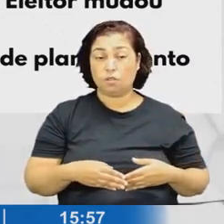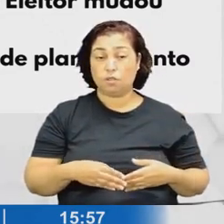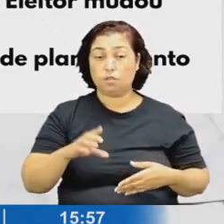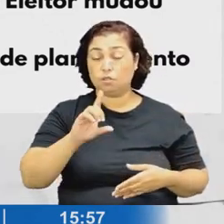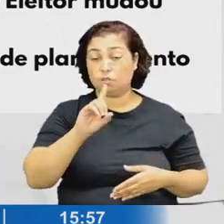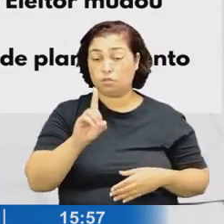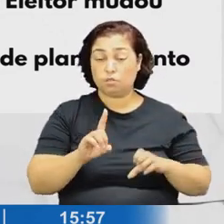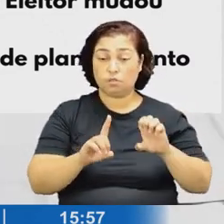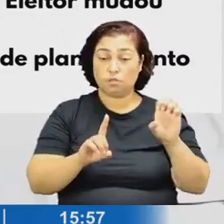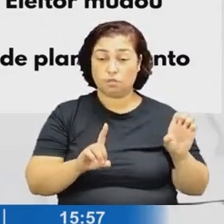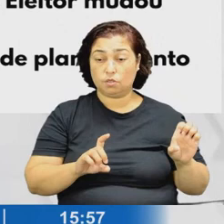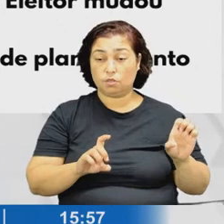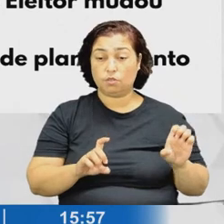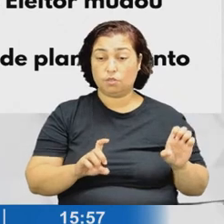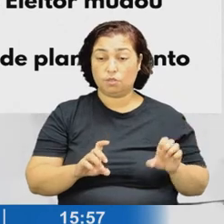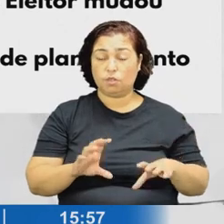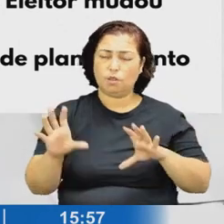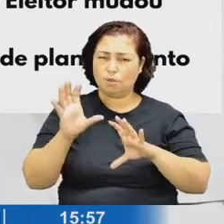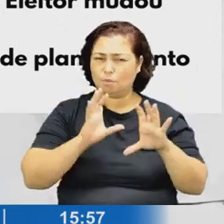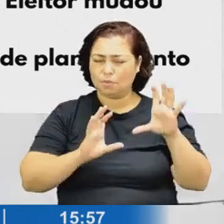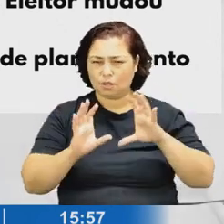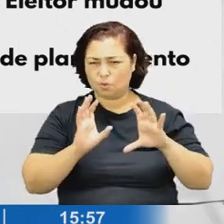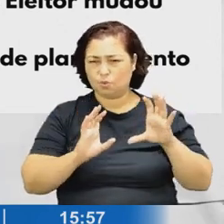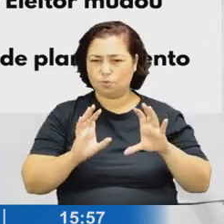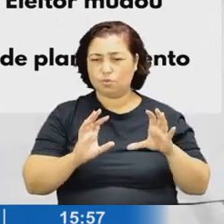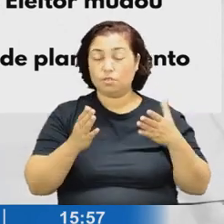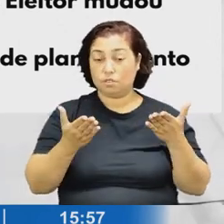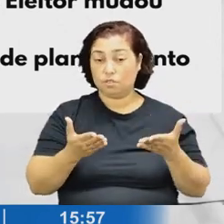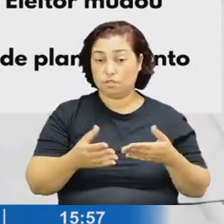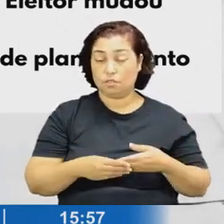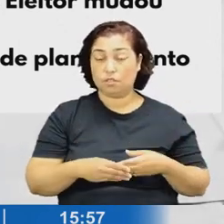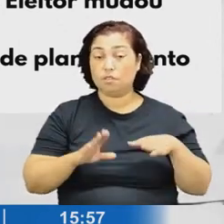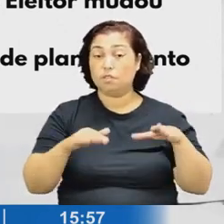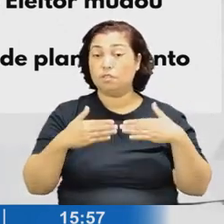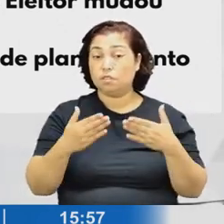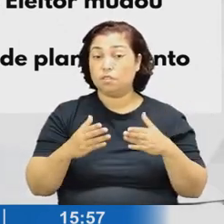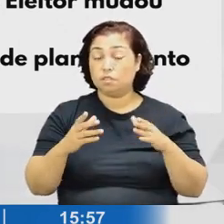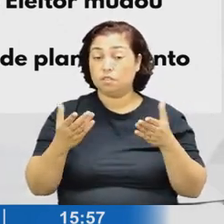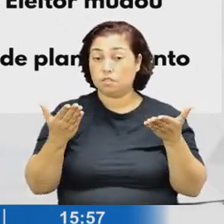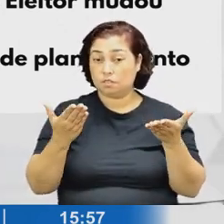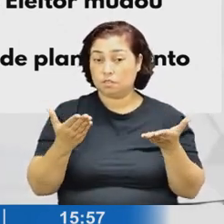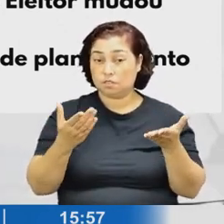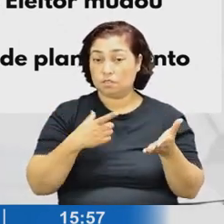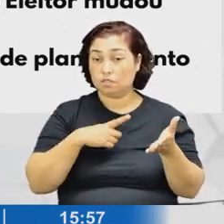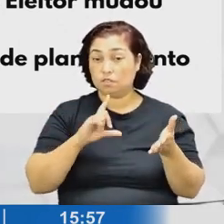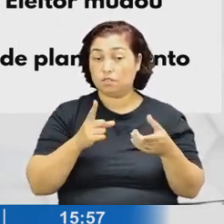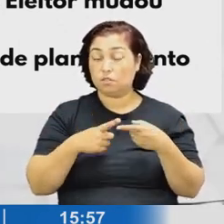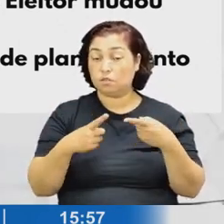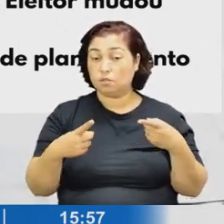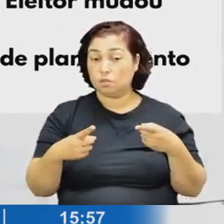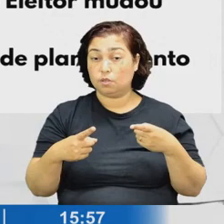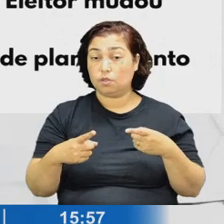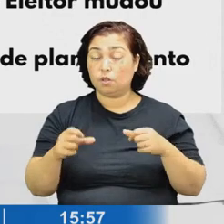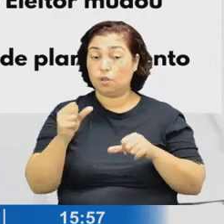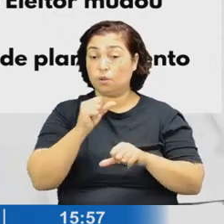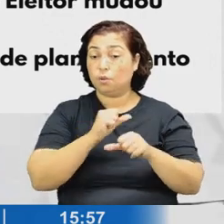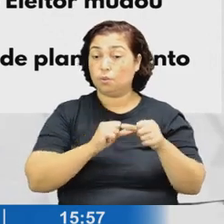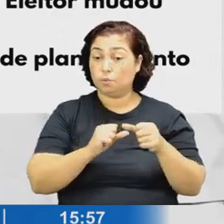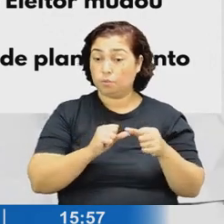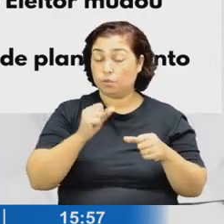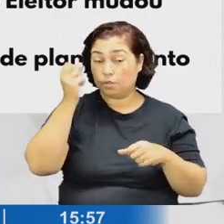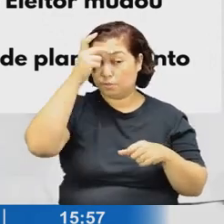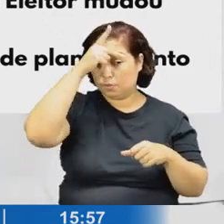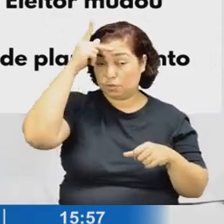defende coisas direito você tem uma salada de frutas hoje né então o cenário político hoje que não tem como mais moldar ninguém antigamente tinha isso